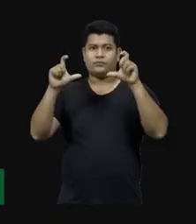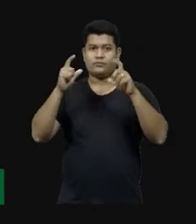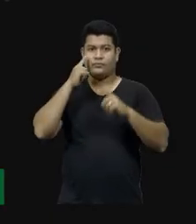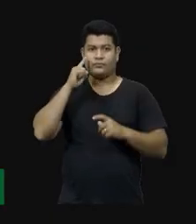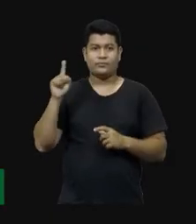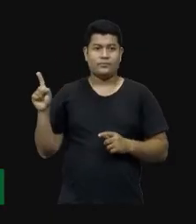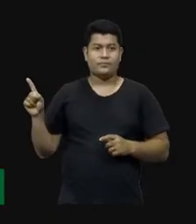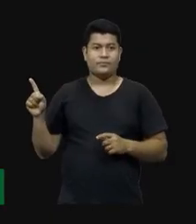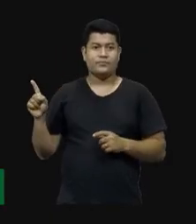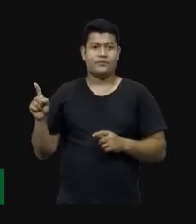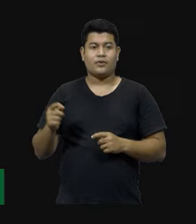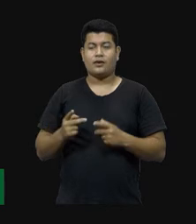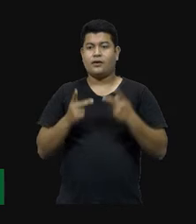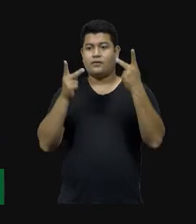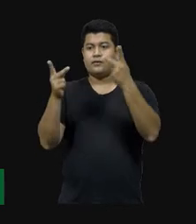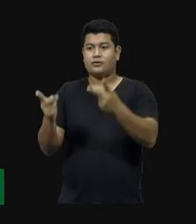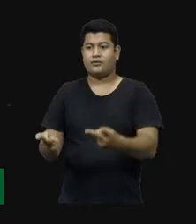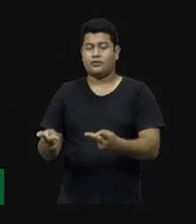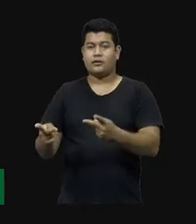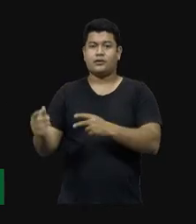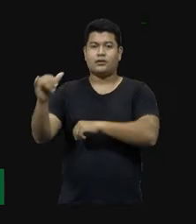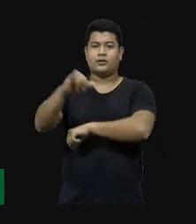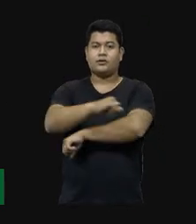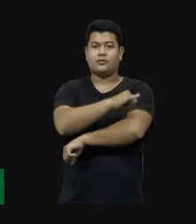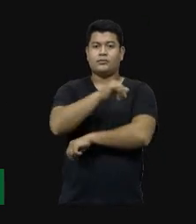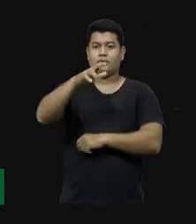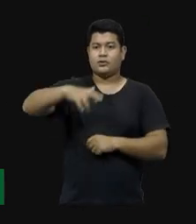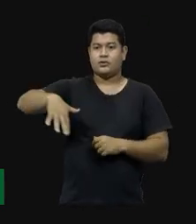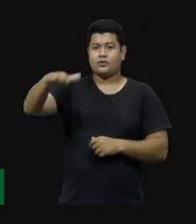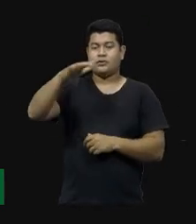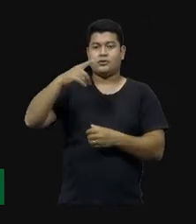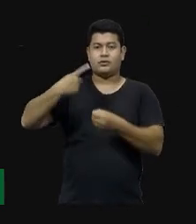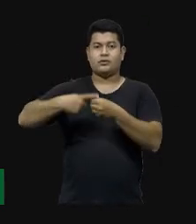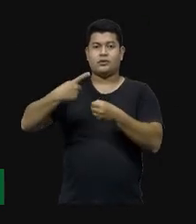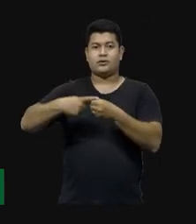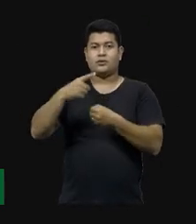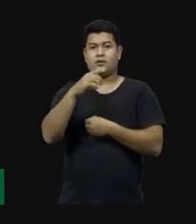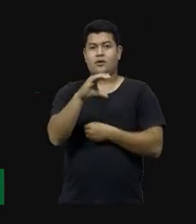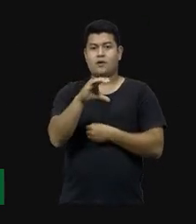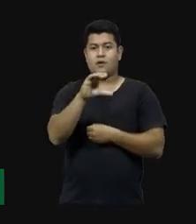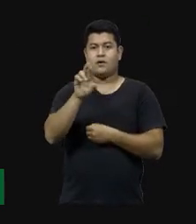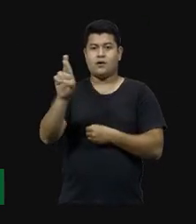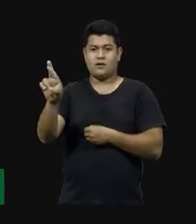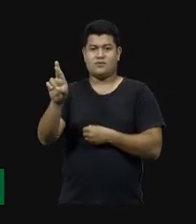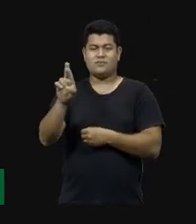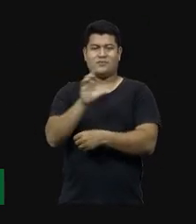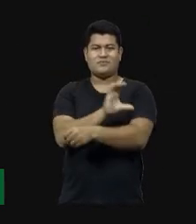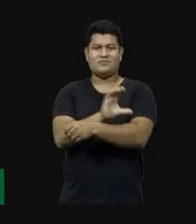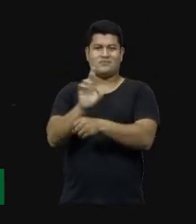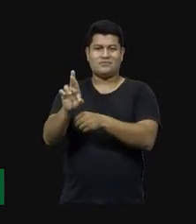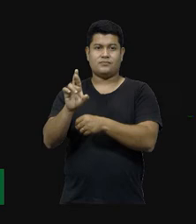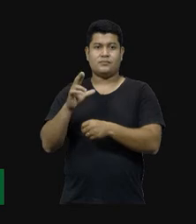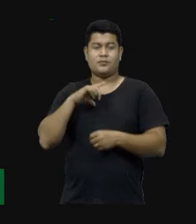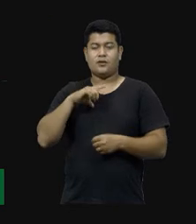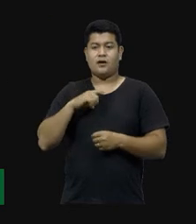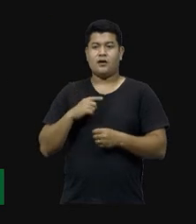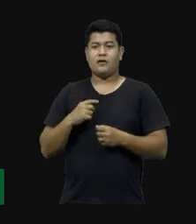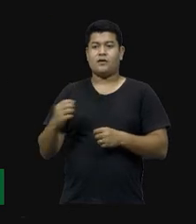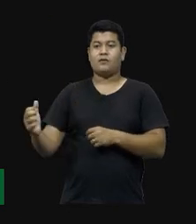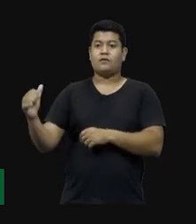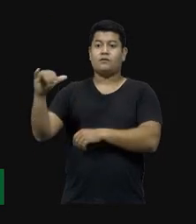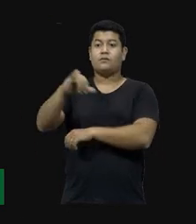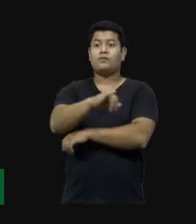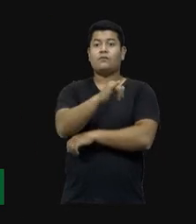Visita ao aeroporto regional do Planalto Serrano em Correia Pinto. Olha a panca do cara ali, ó. Teremos voos regionais. Com quem,